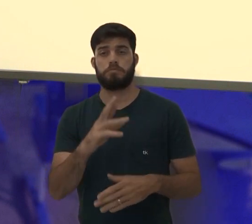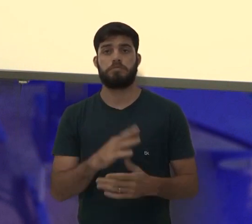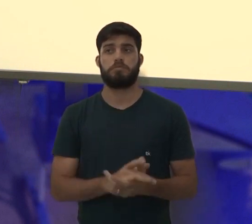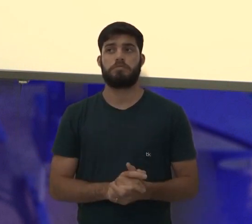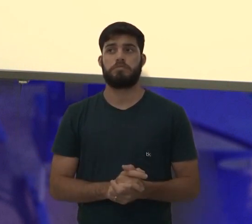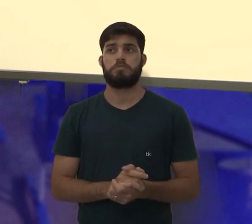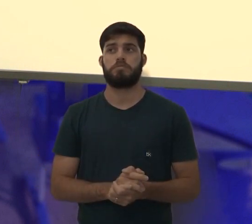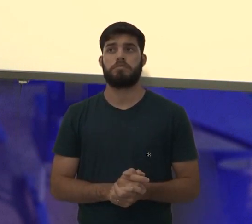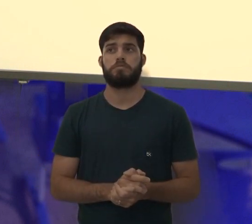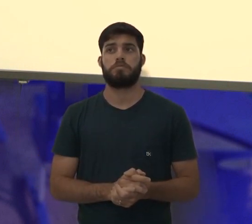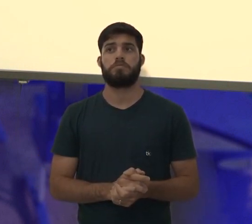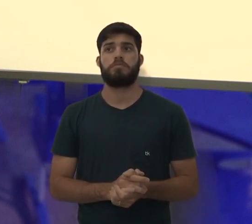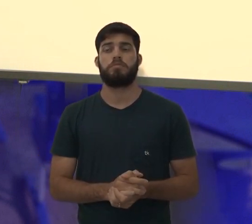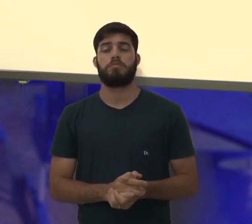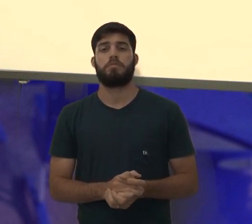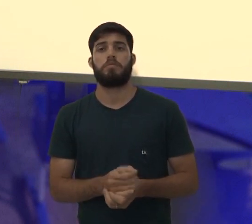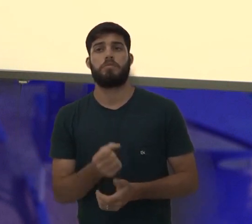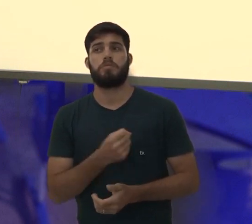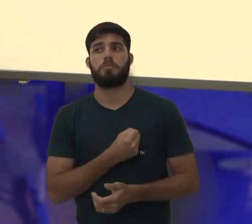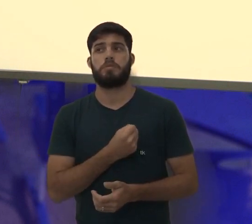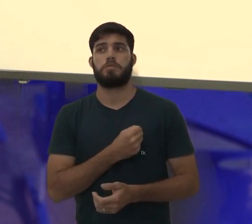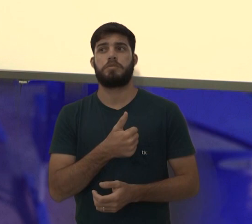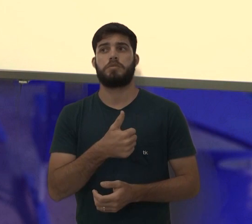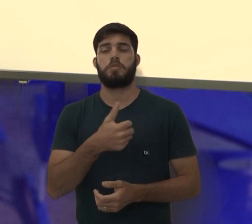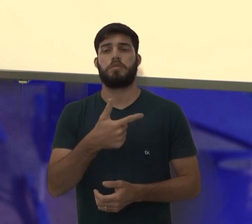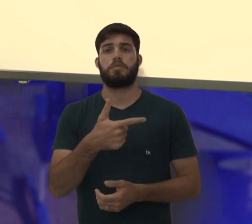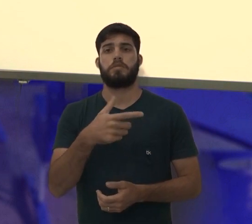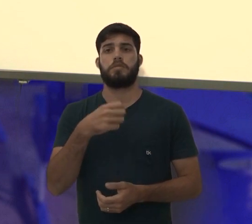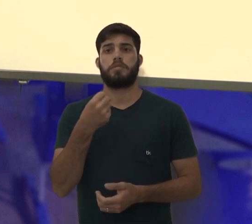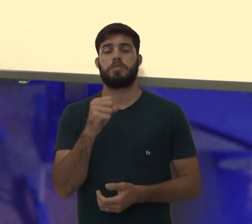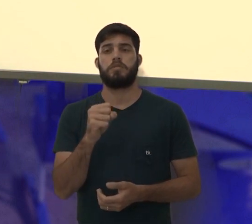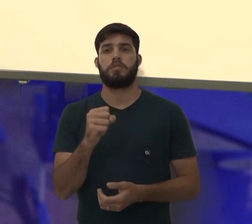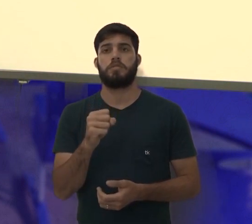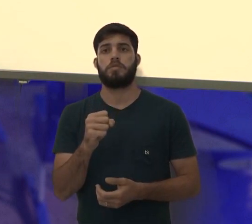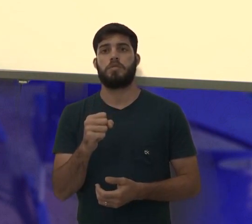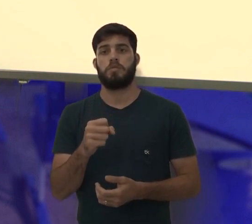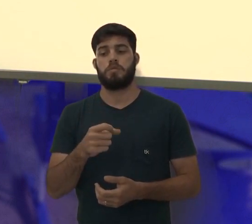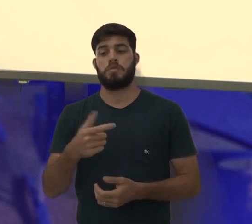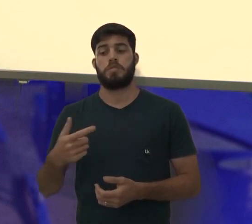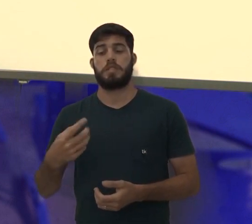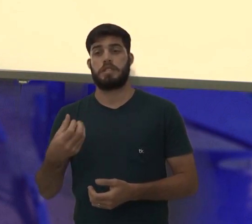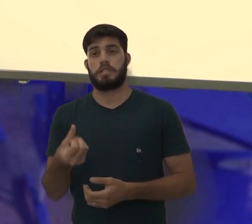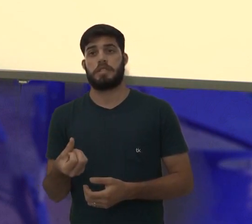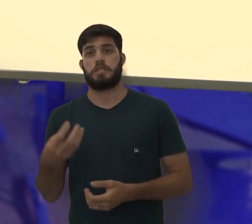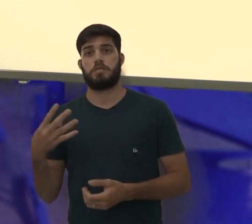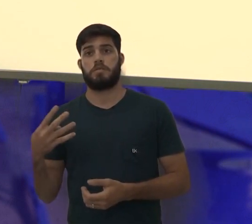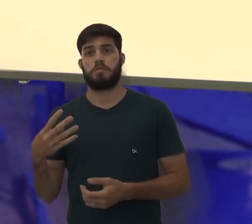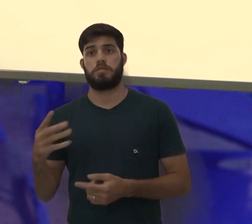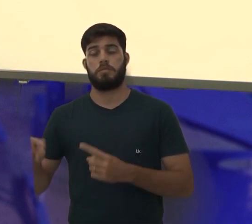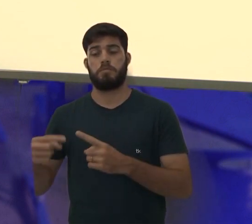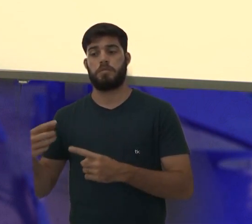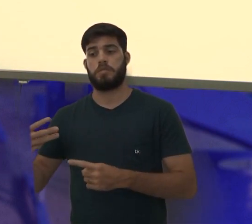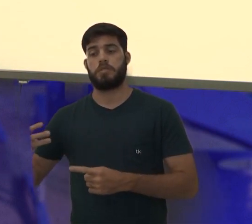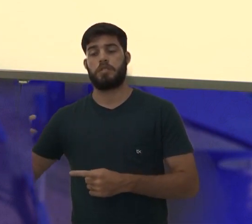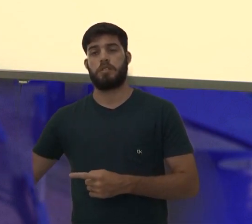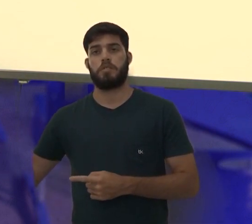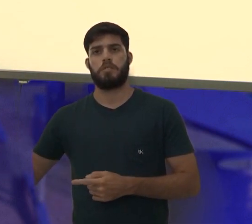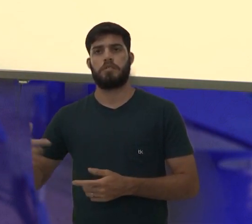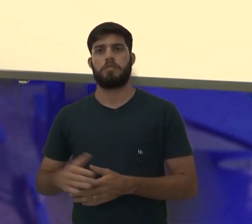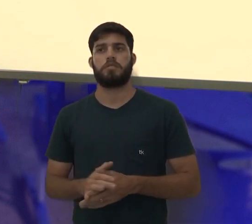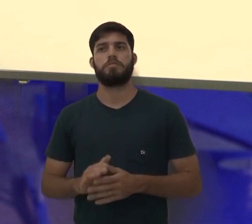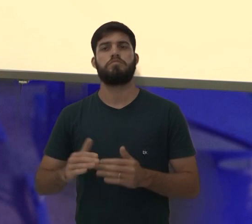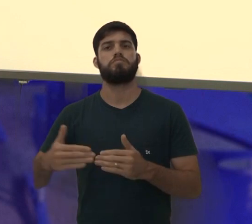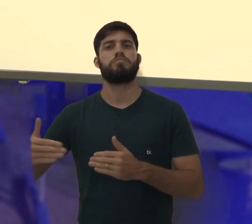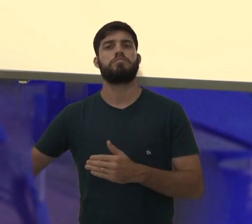primeiro termo dessa sequência é o número 128, o segundo é o número 64, o terceiro é o 32 e assim por